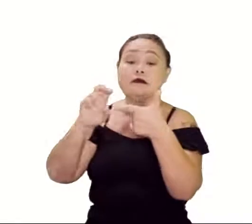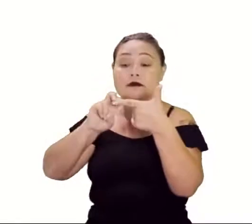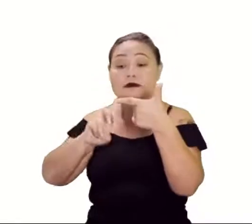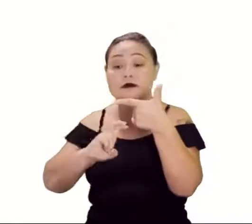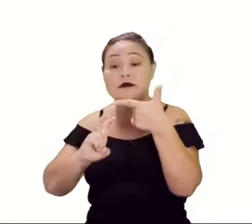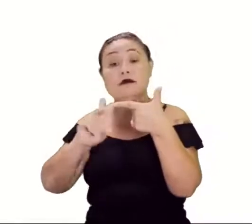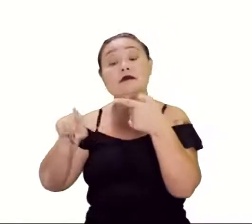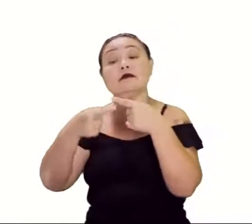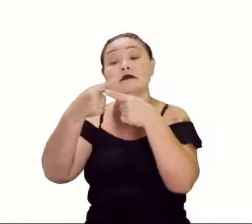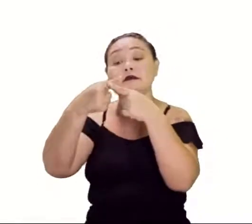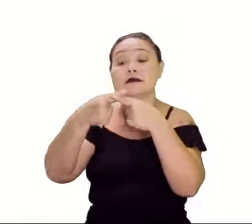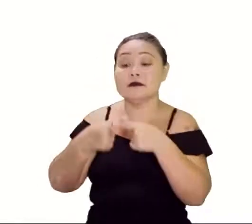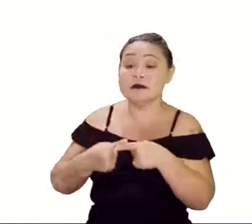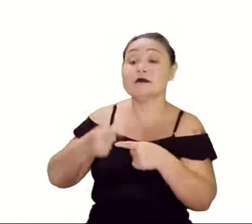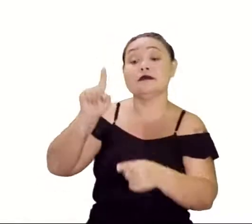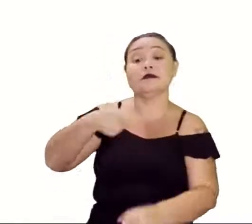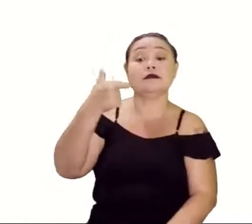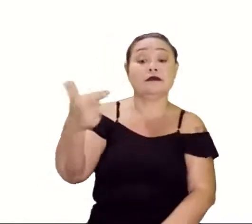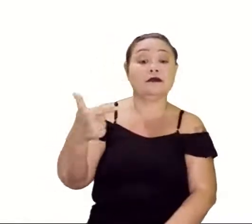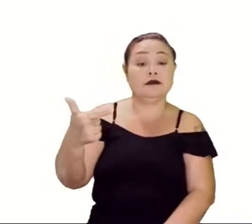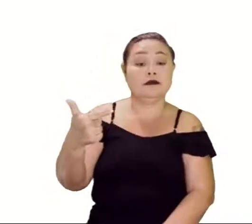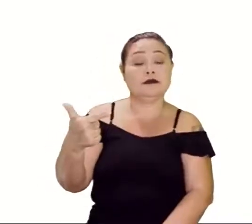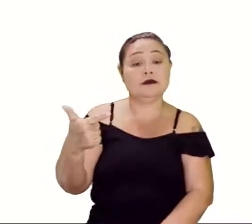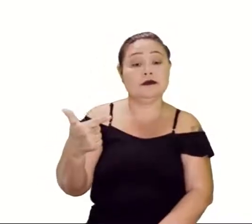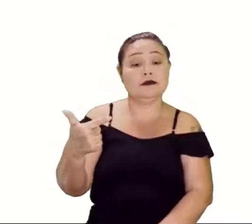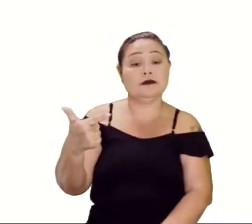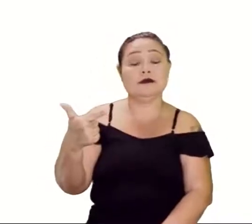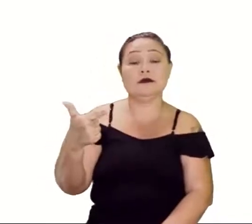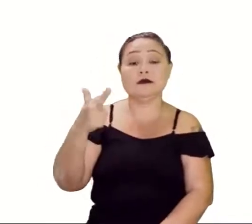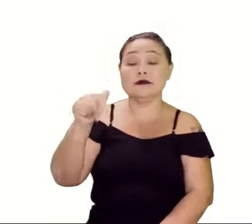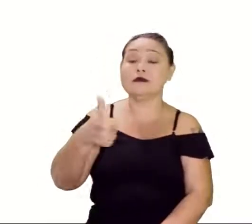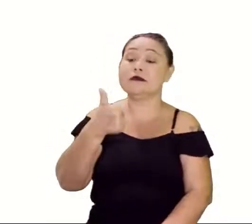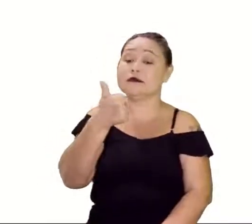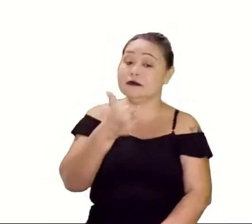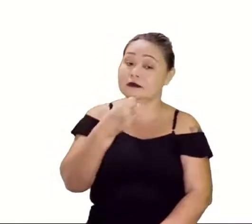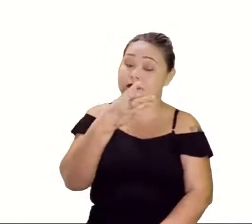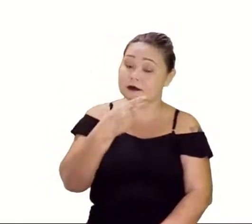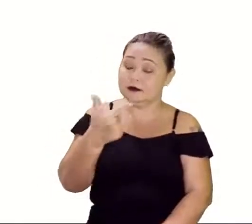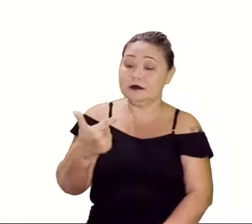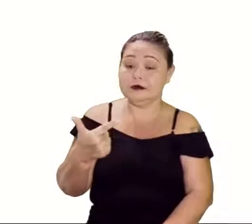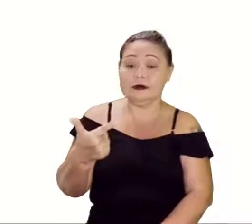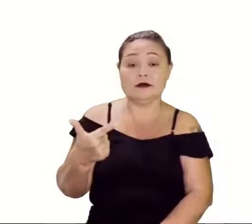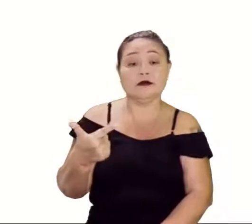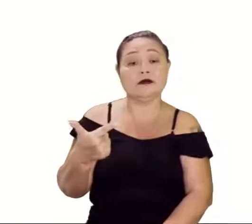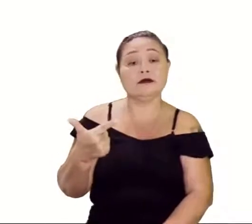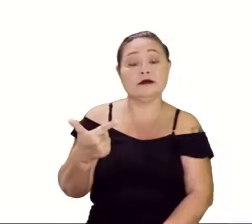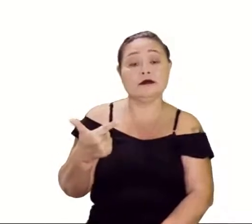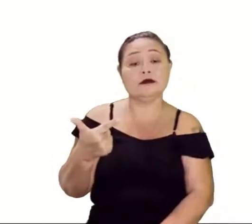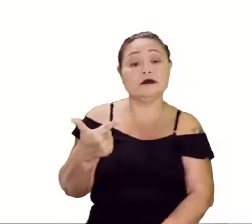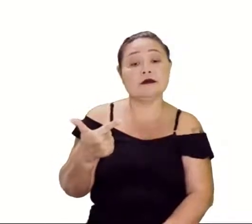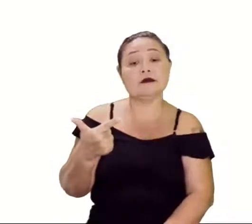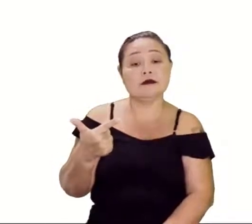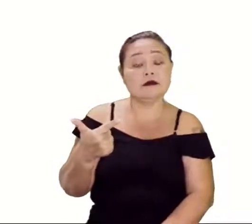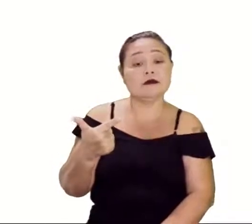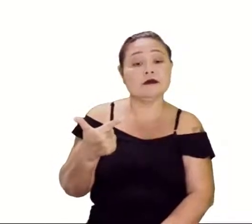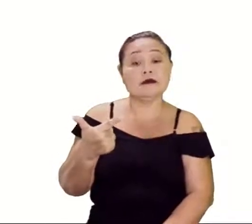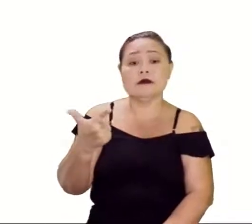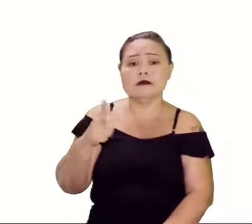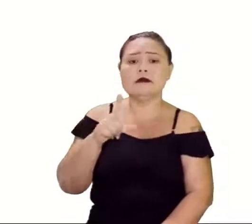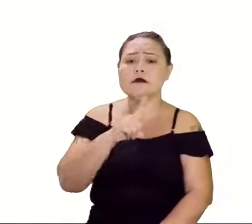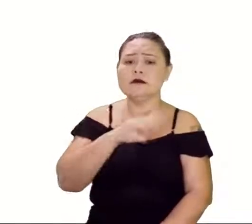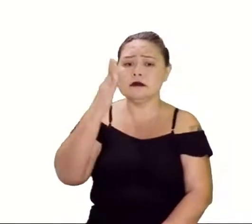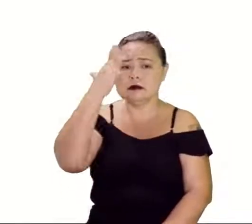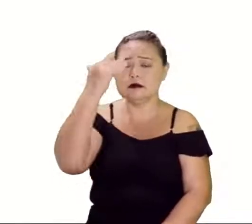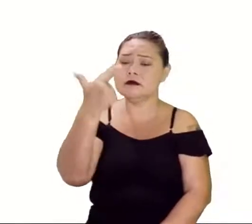meio é o mesmo que? Multiplicar por 2. E o dobro de 16? 32. Vamos lá? Vamos. E eu